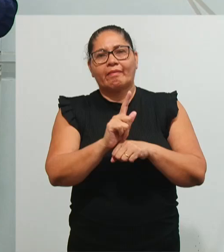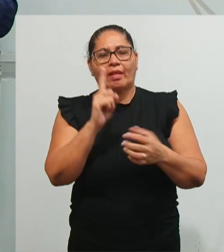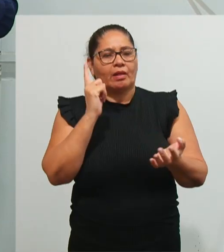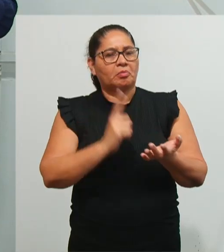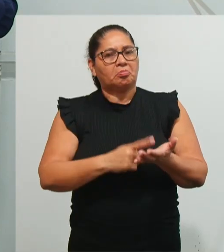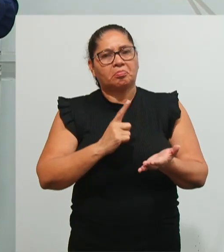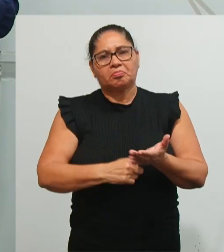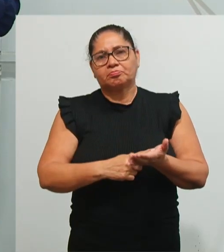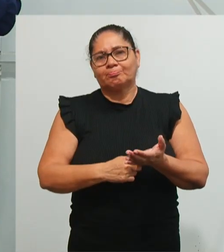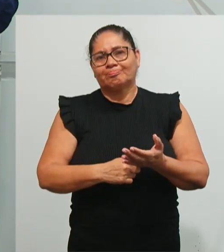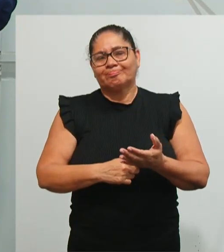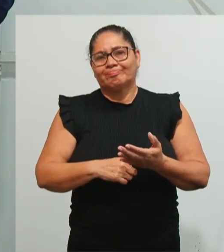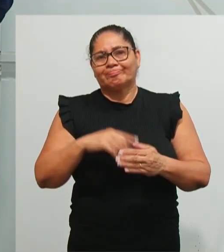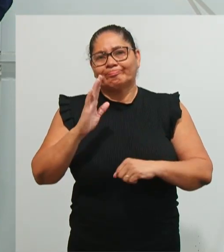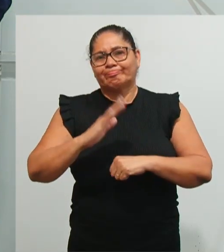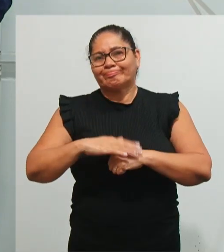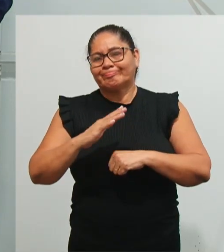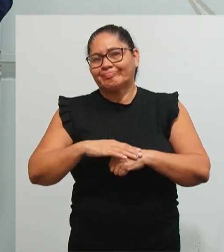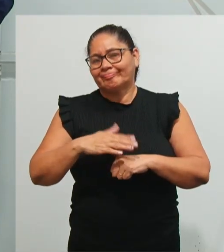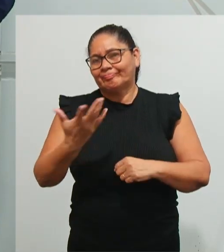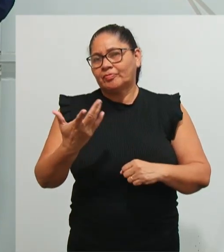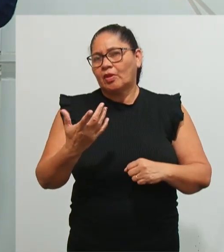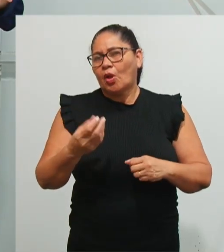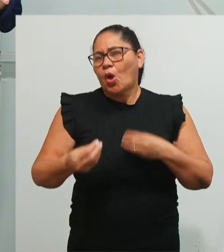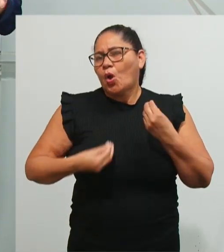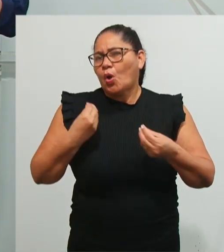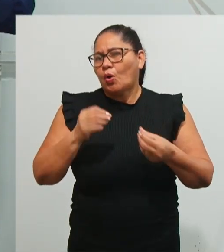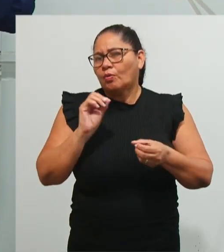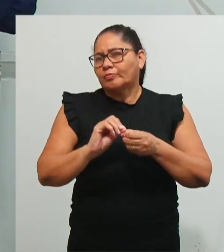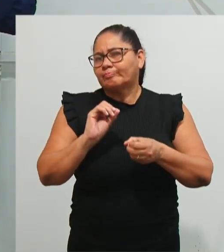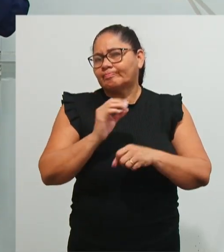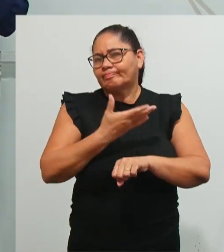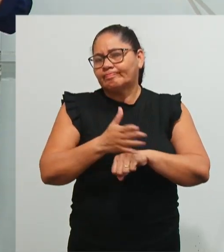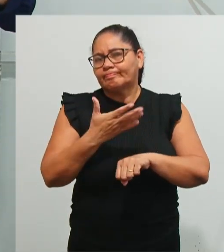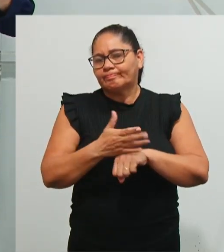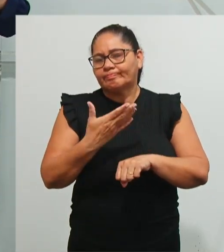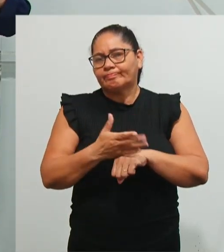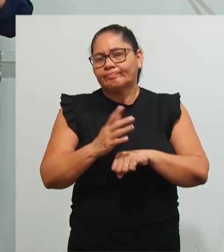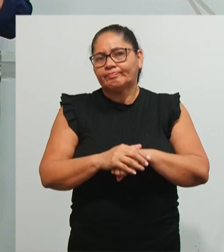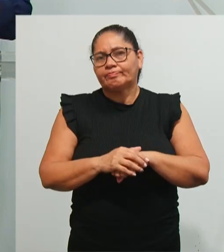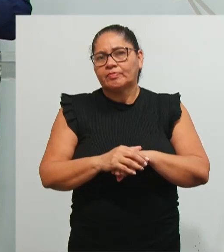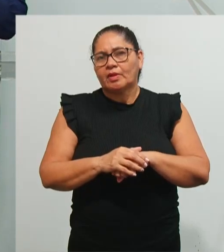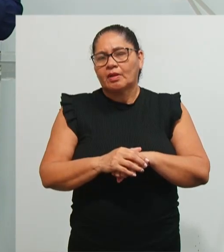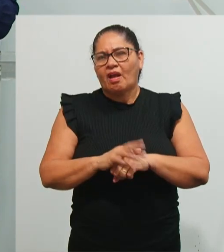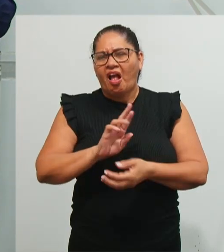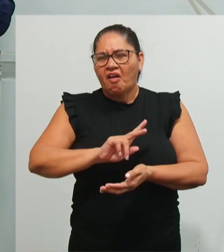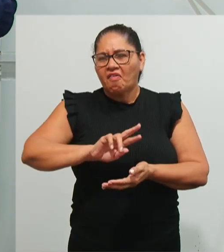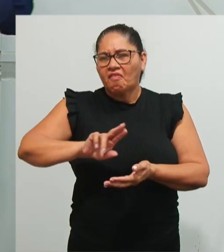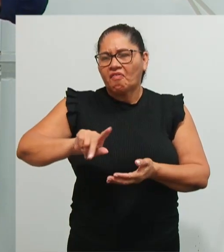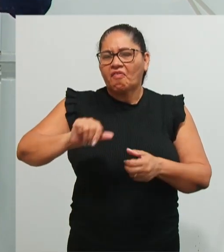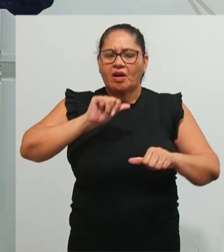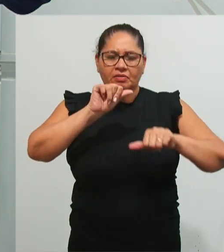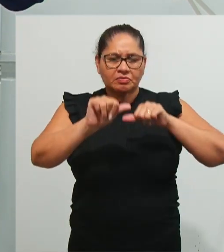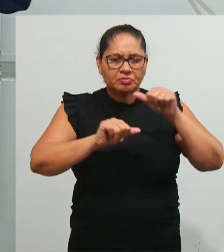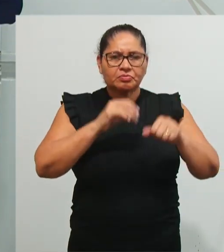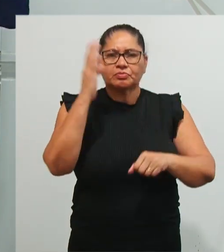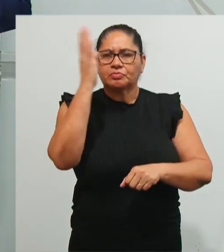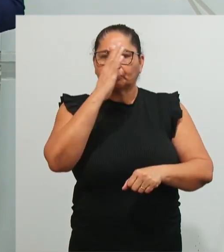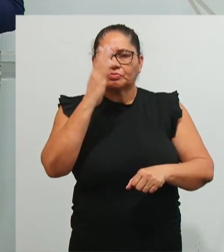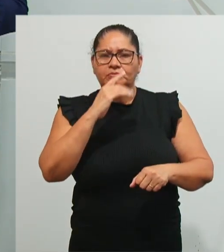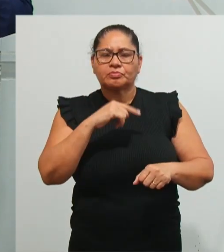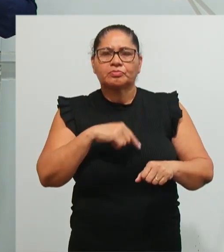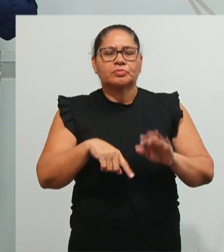comprometimento para suas ações, mas aí como fazer isso na prática? Isso aqui são uma série de reformas que aconteceram no Brasil, buscando